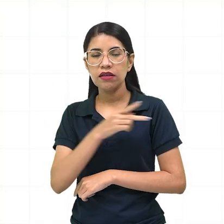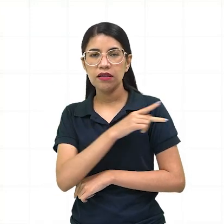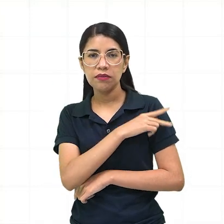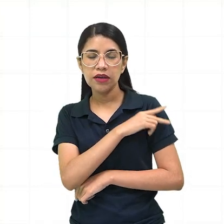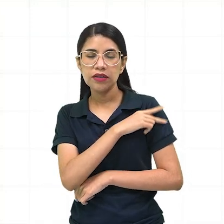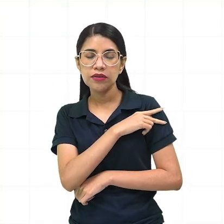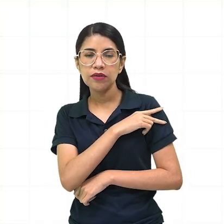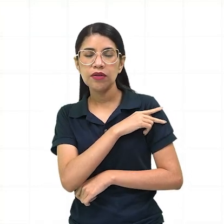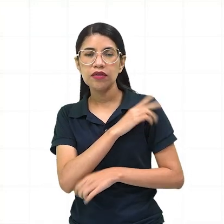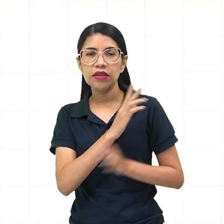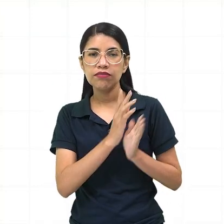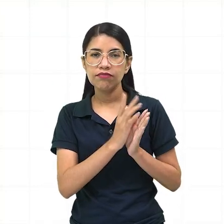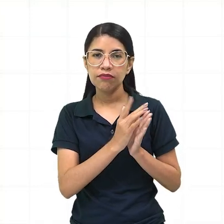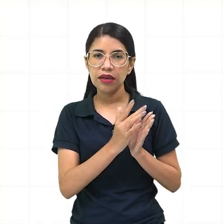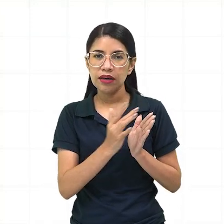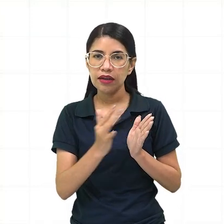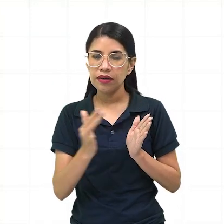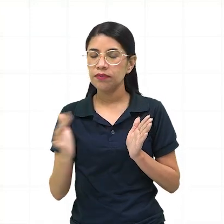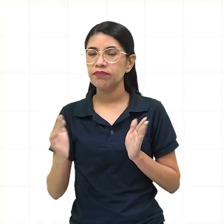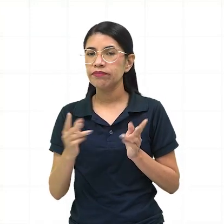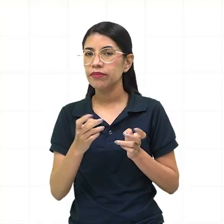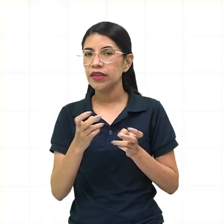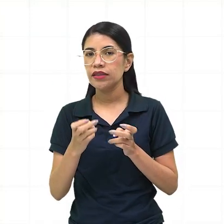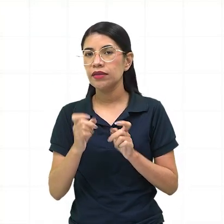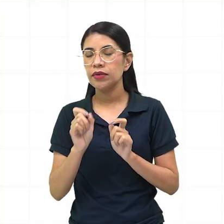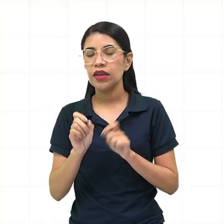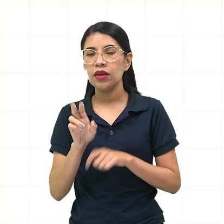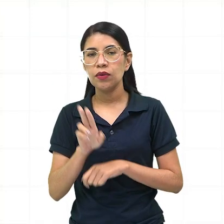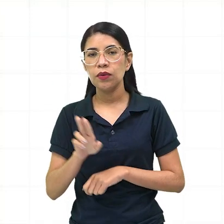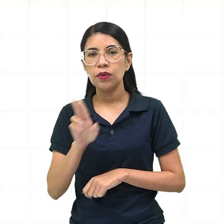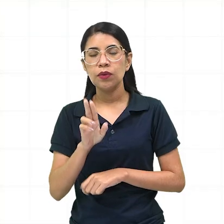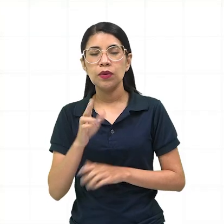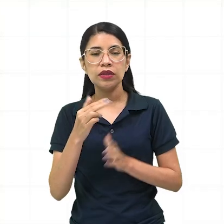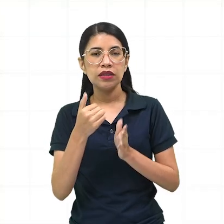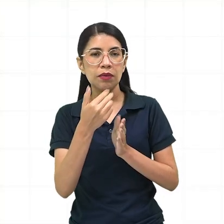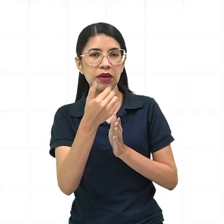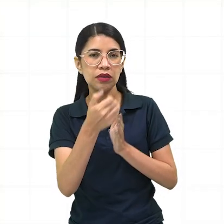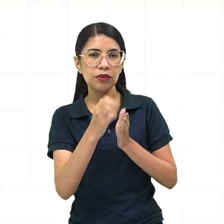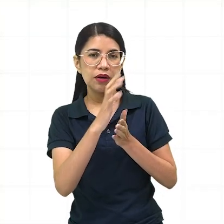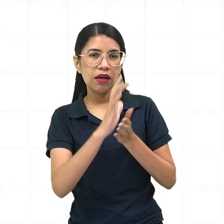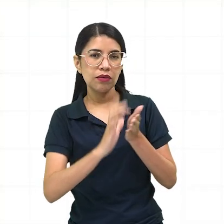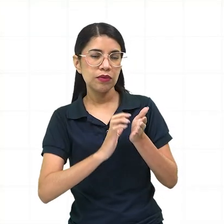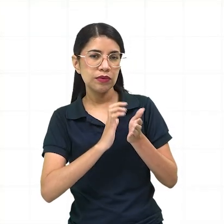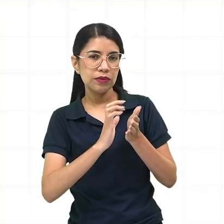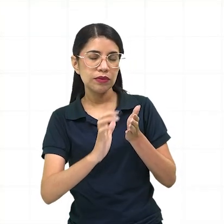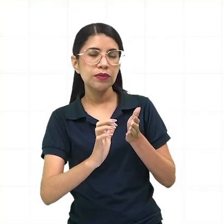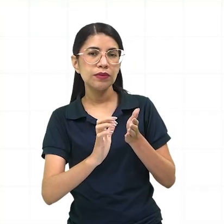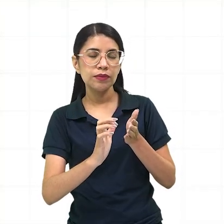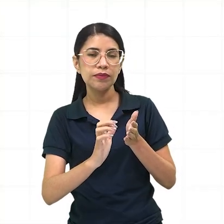vamos ver o ser humano usando, por exemplo, as pinturas rupestres.